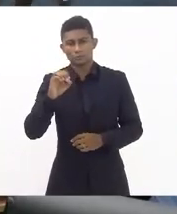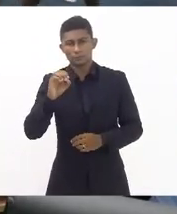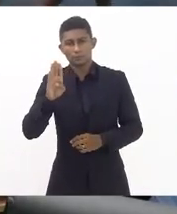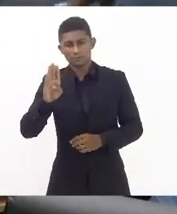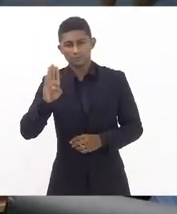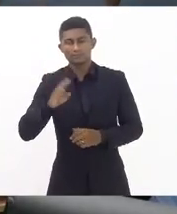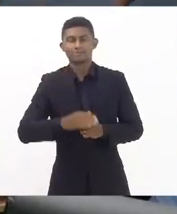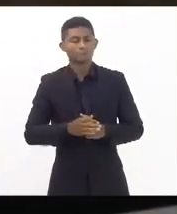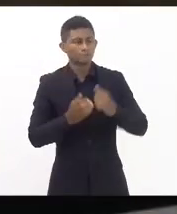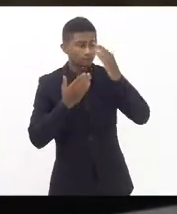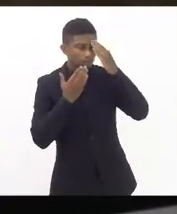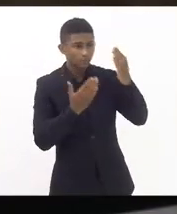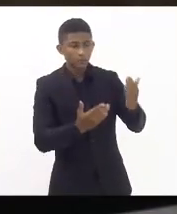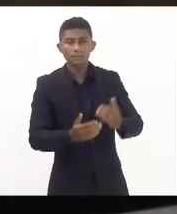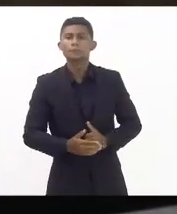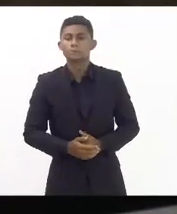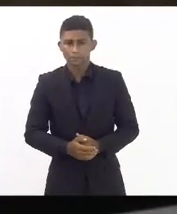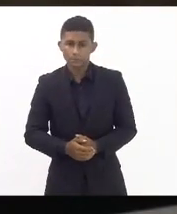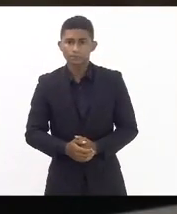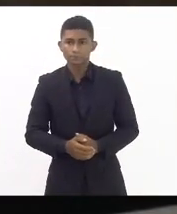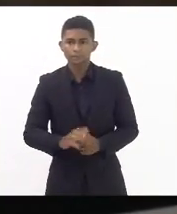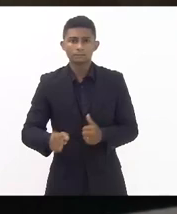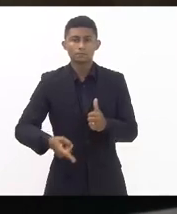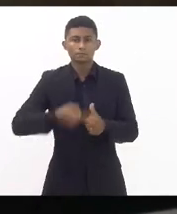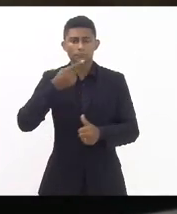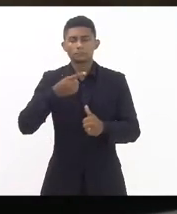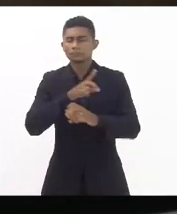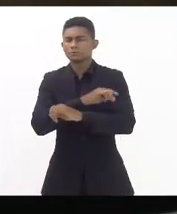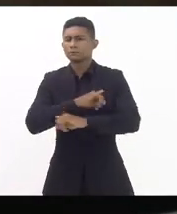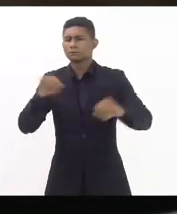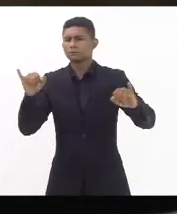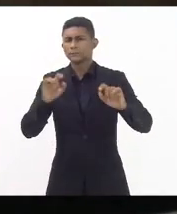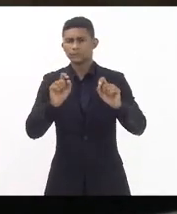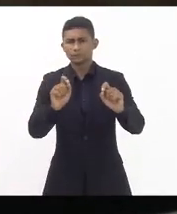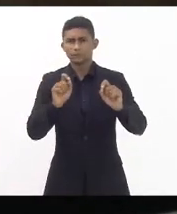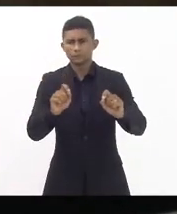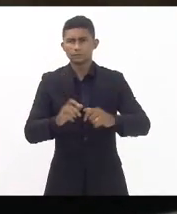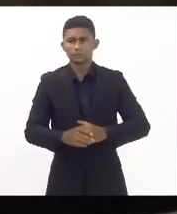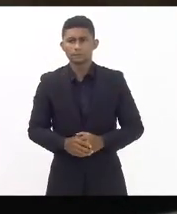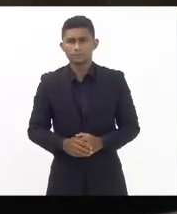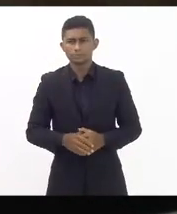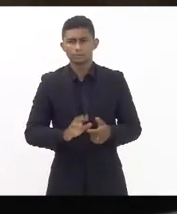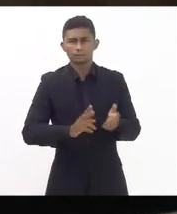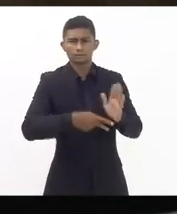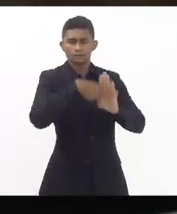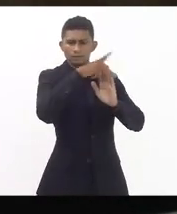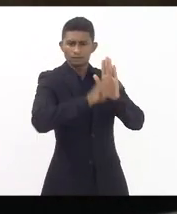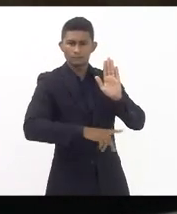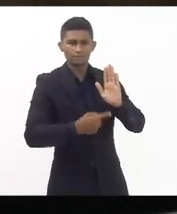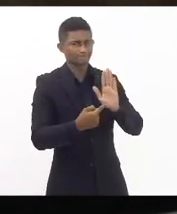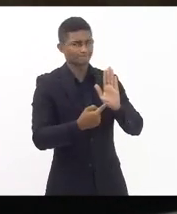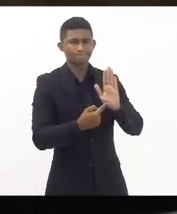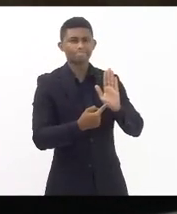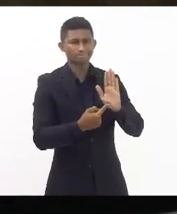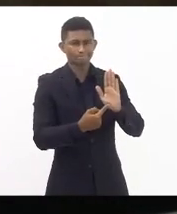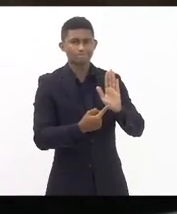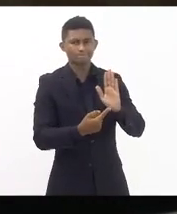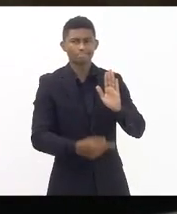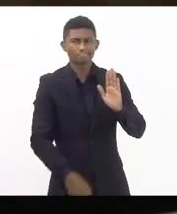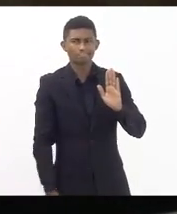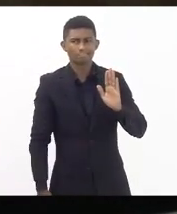Primeiro, informar, presidente, chamar atenção que esse projeto, raras exceções